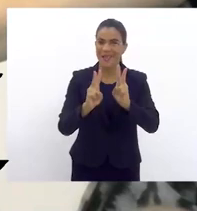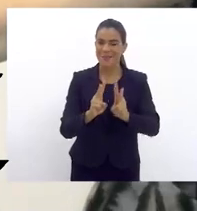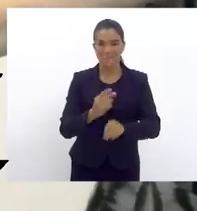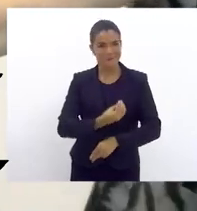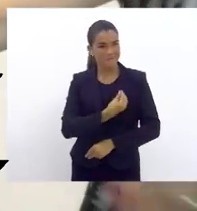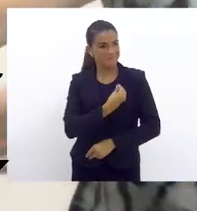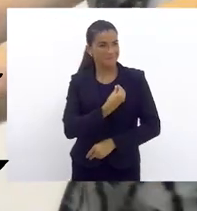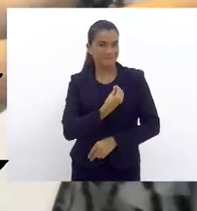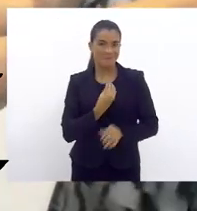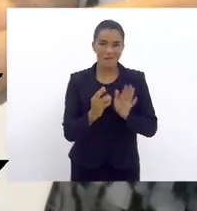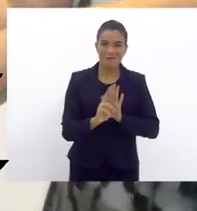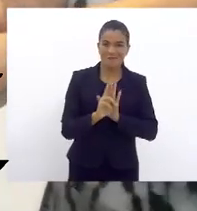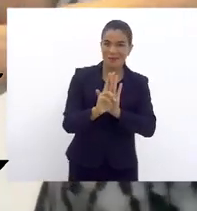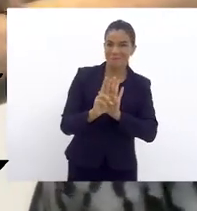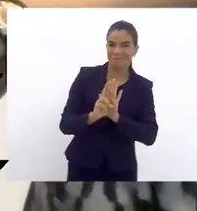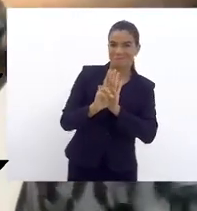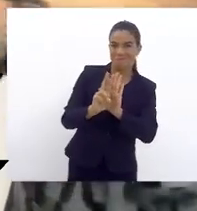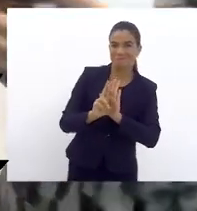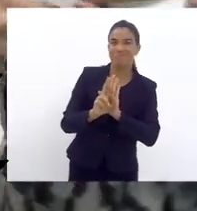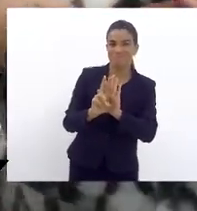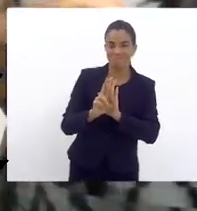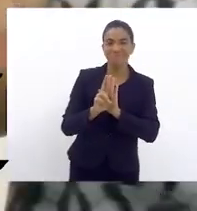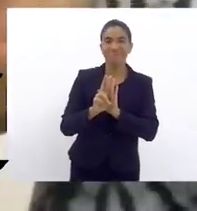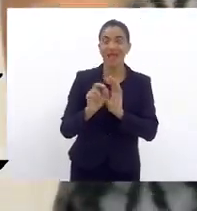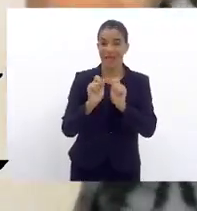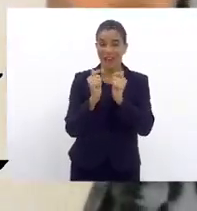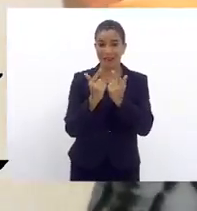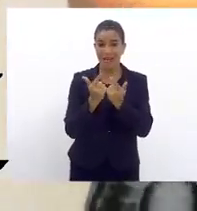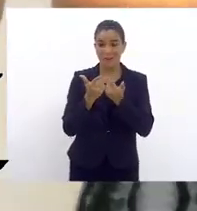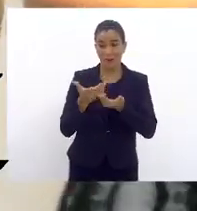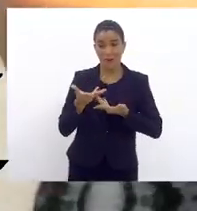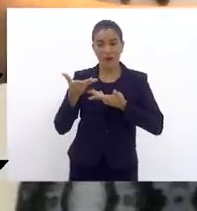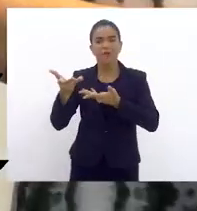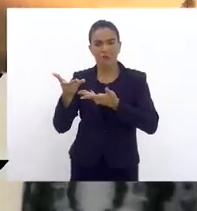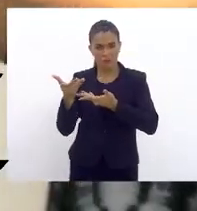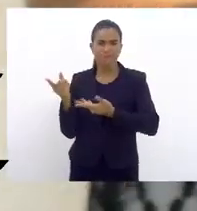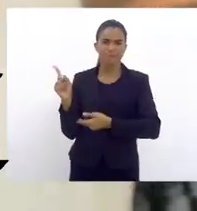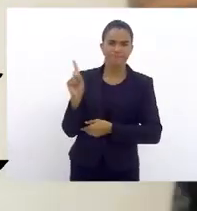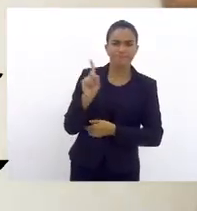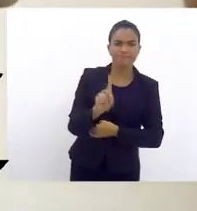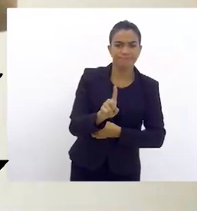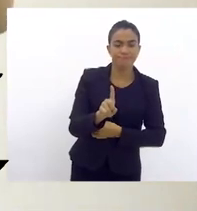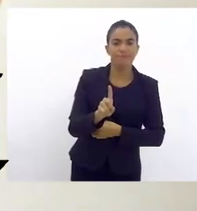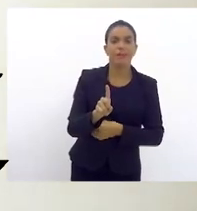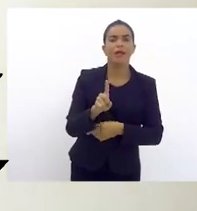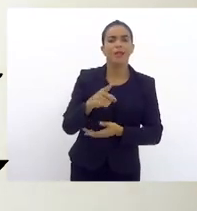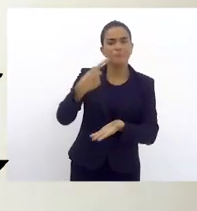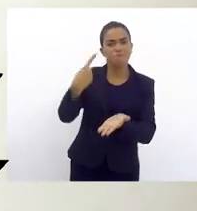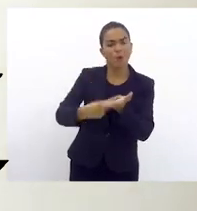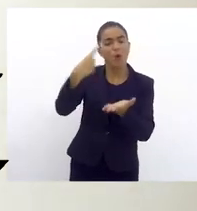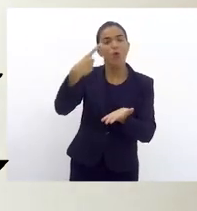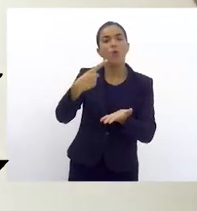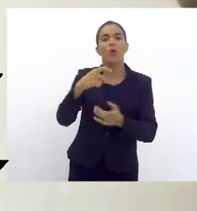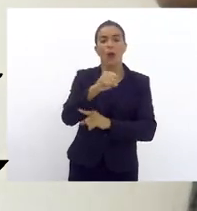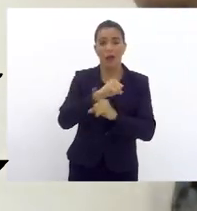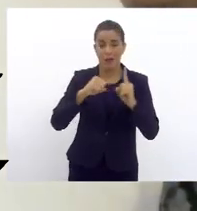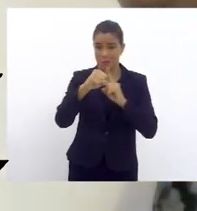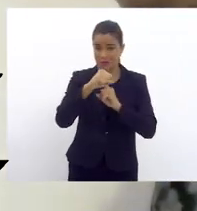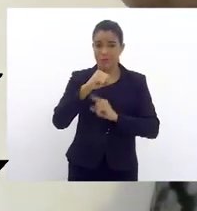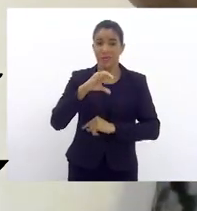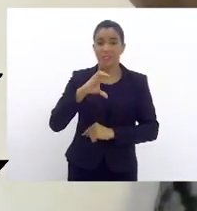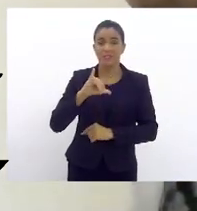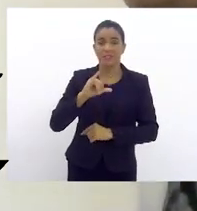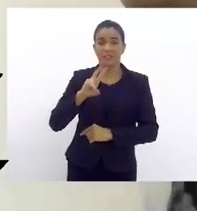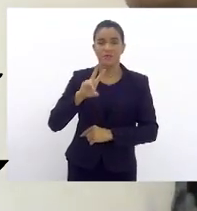em todas as audiências públicas e eventos que Assembleia chame a gente e reafirmar o compromisso com a sociedade civil com os movimentos que estão aqui hoje